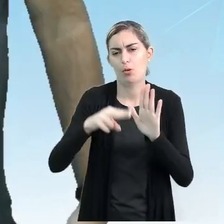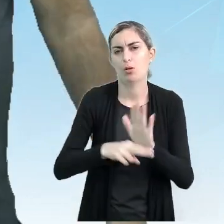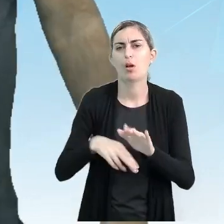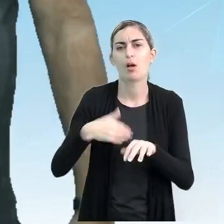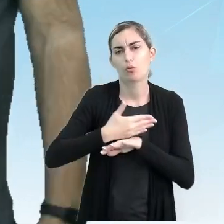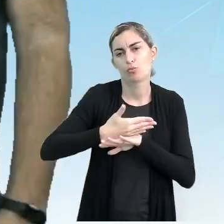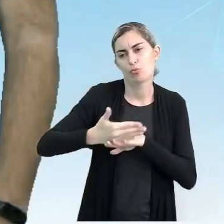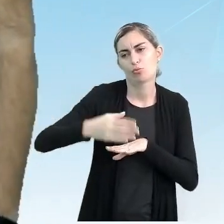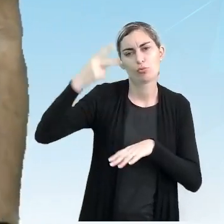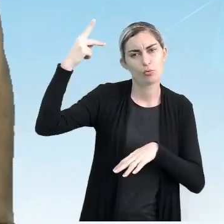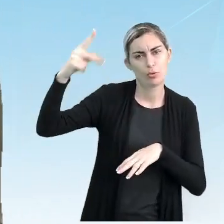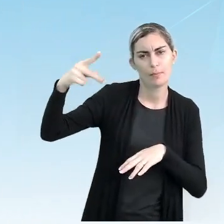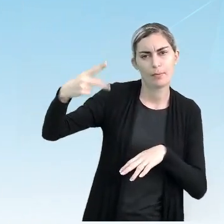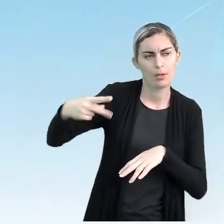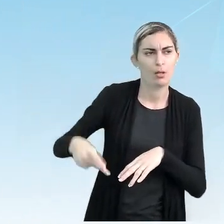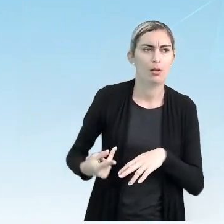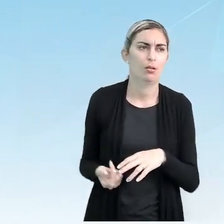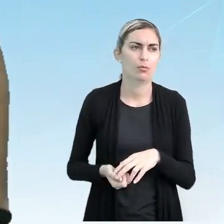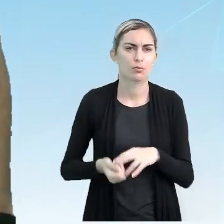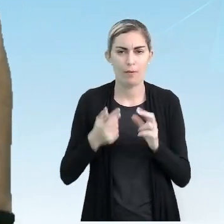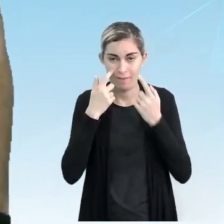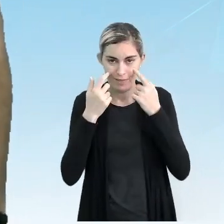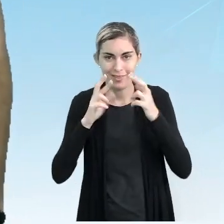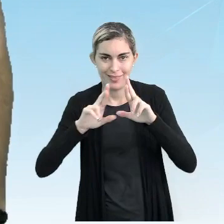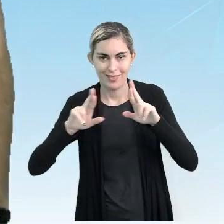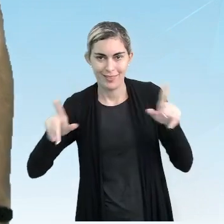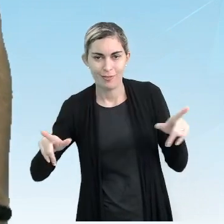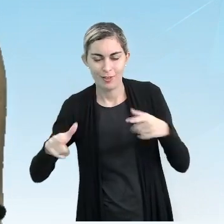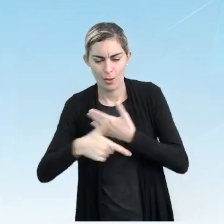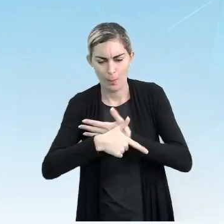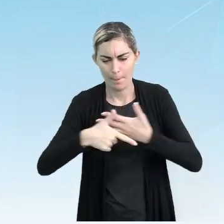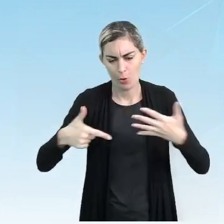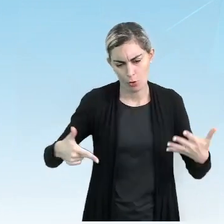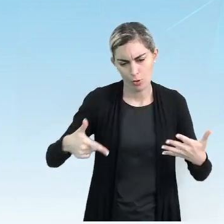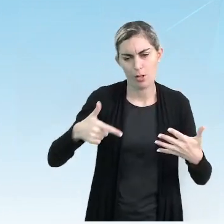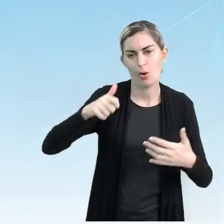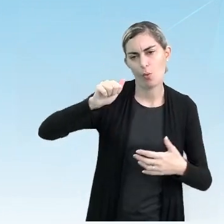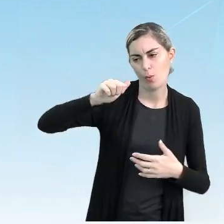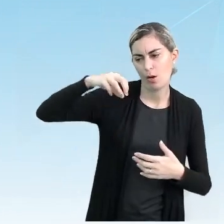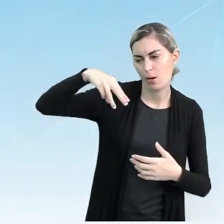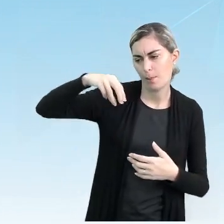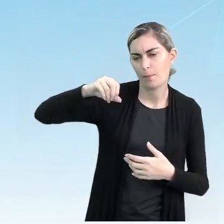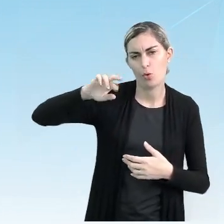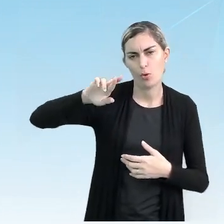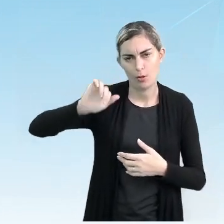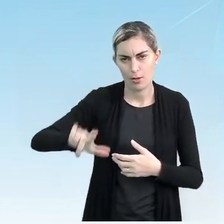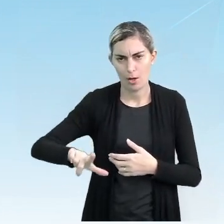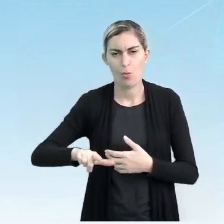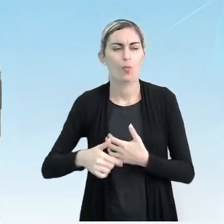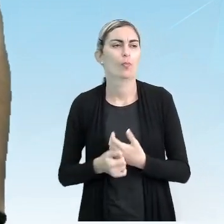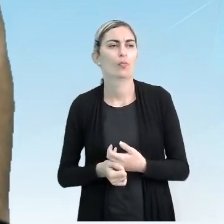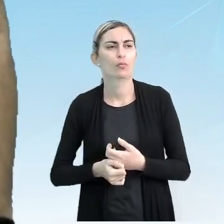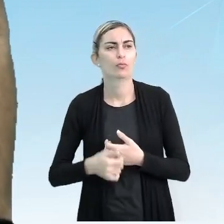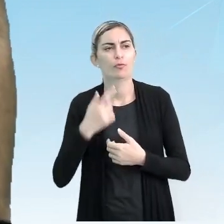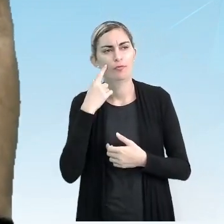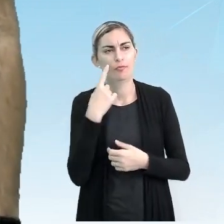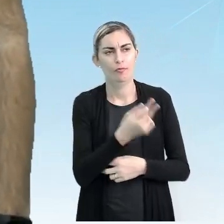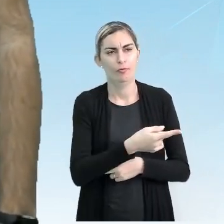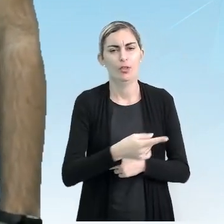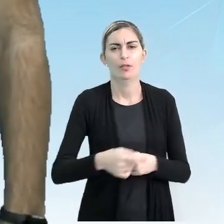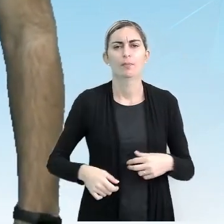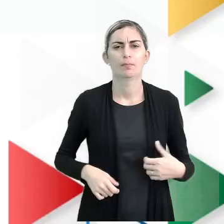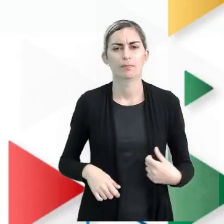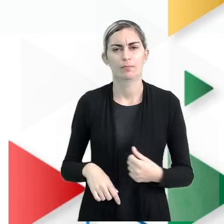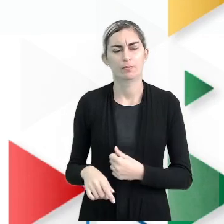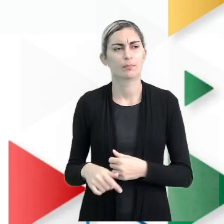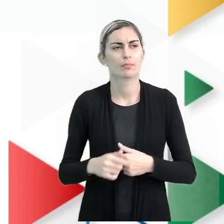costumes. Desse, Então vê a desse diferença país. de moral, imoral e amoral. Exatamente. Não é isso? E aqui, professor, umas perguntinhas que